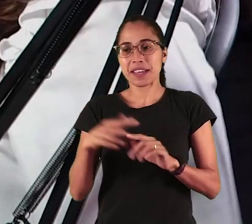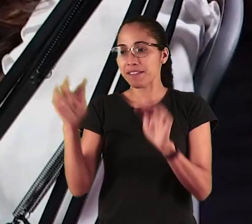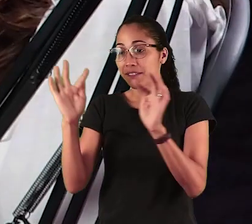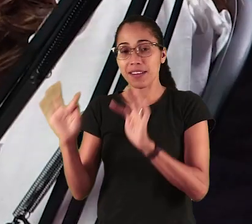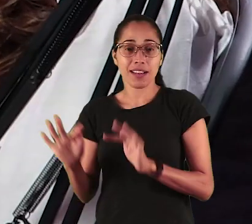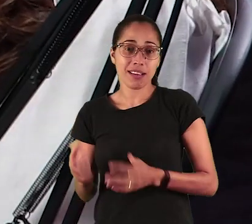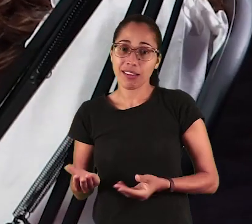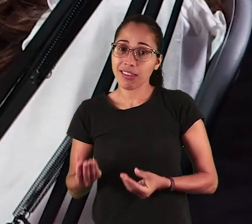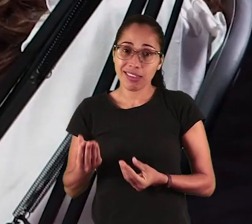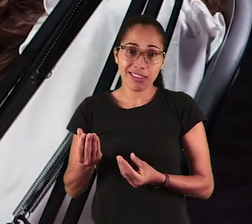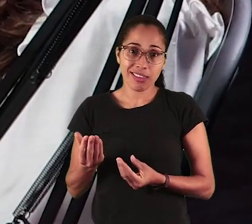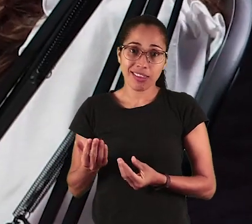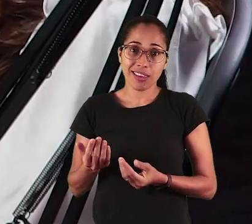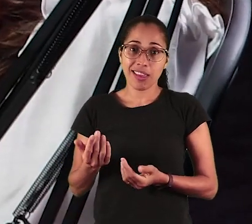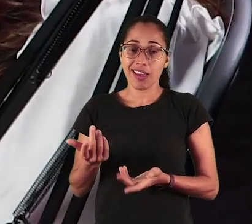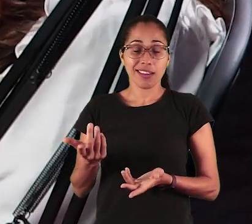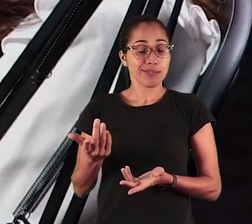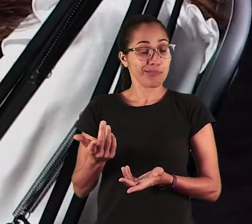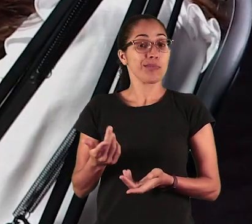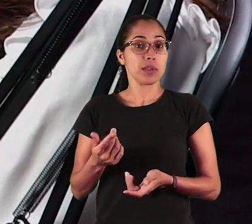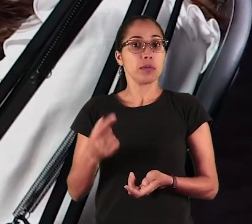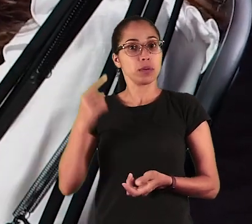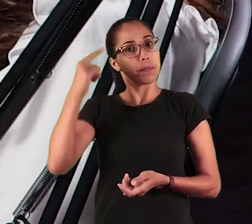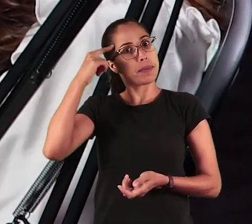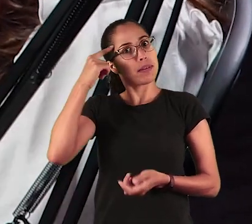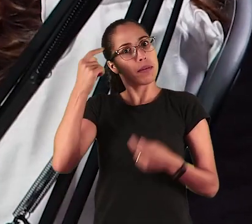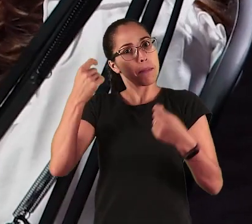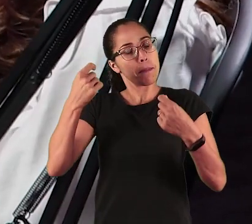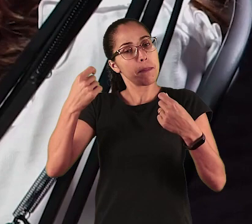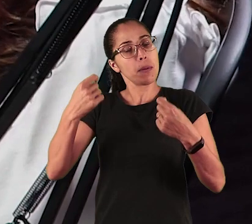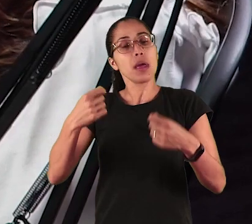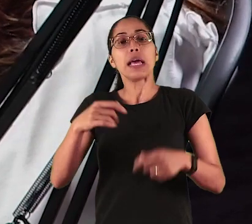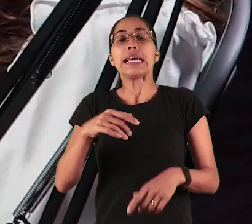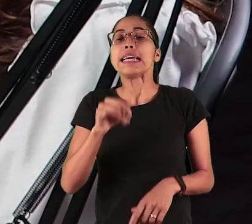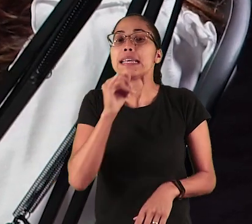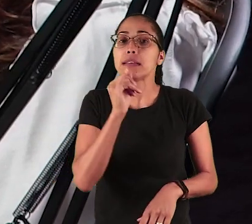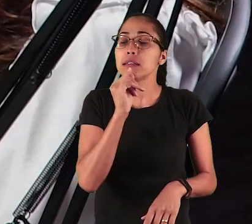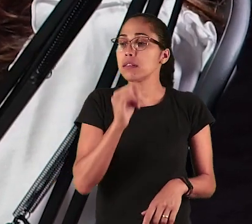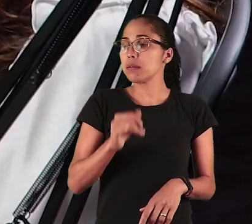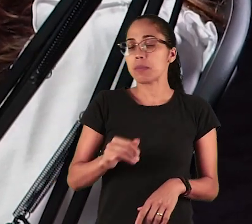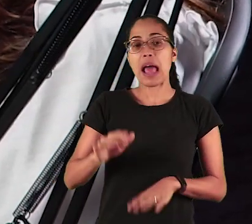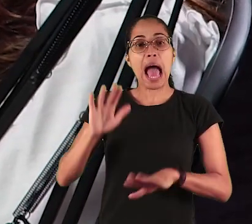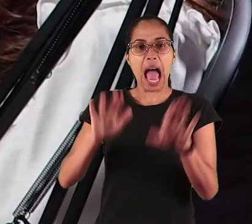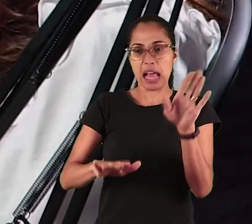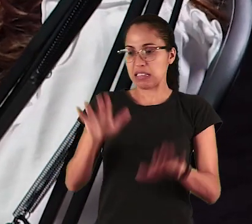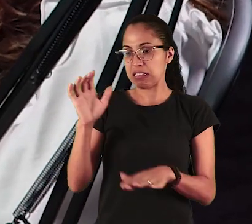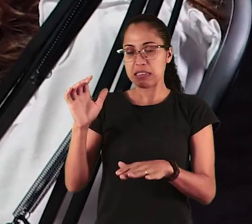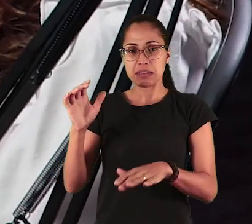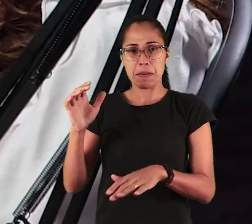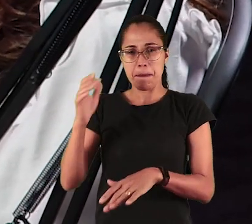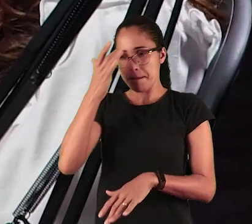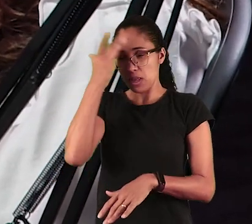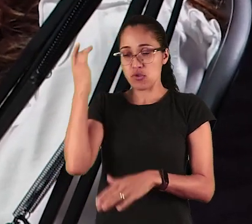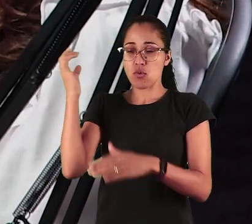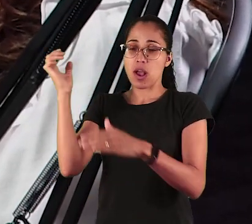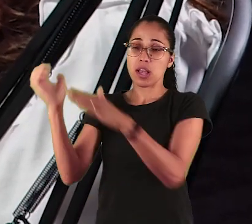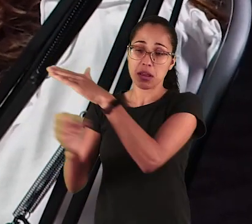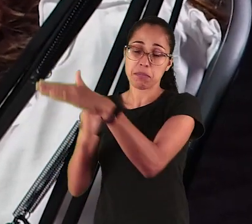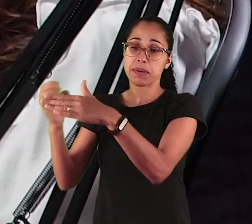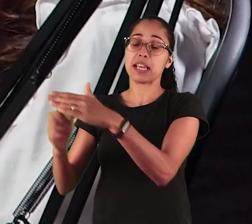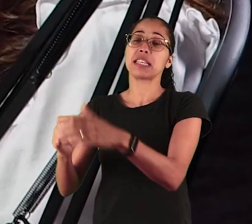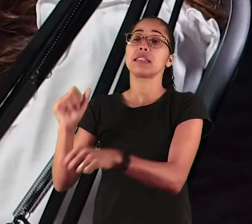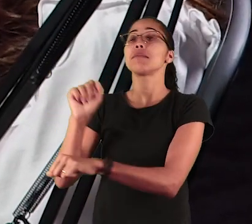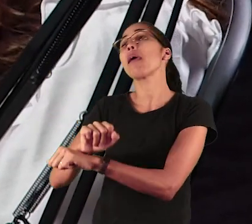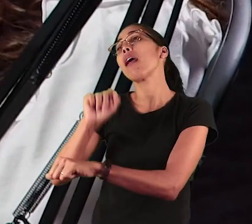mas você não tava feliz todos esses anos e agora você quer cobrar a conta então acho que pensar nesse dia a dia nesse